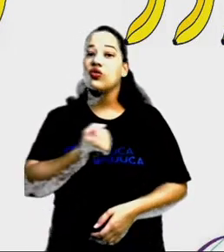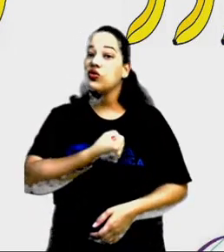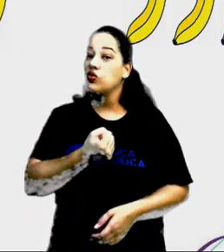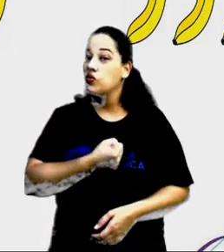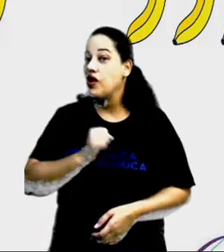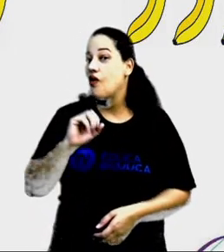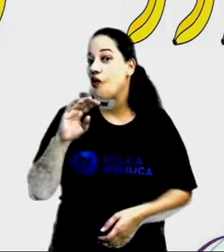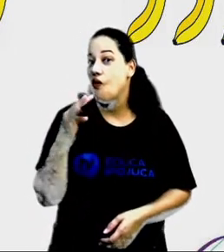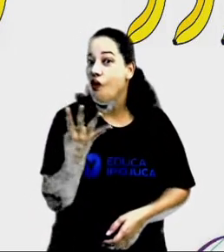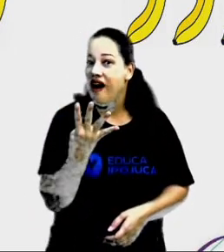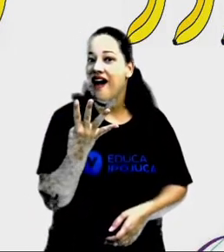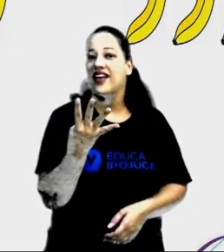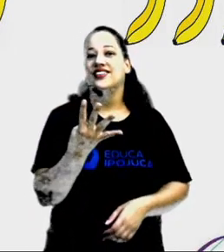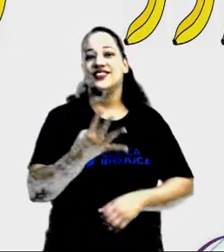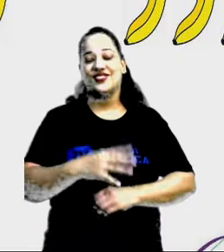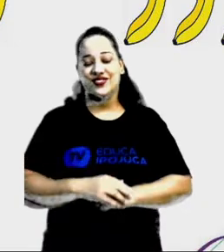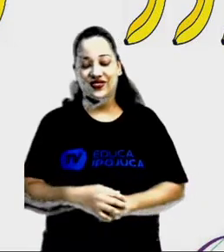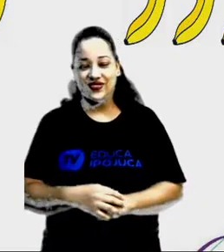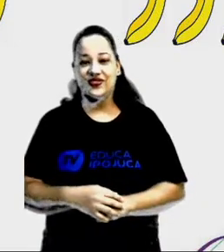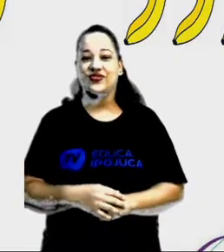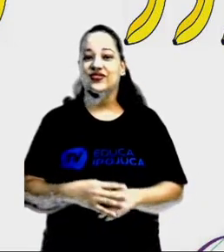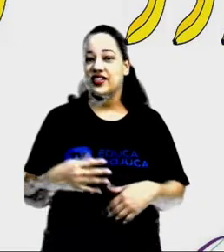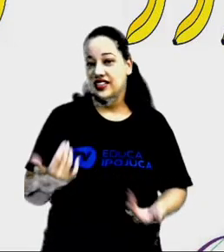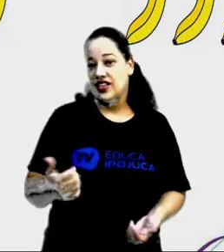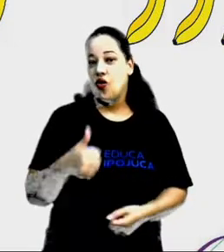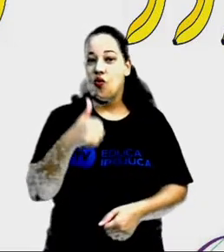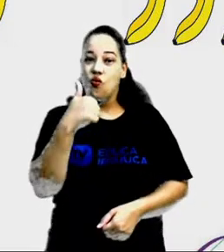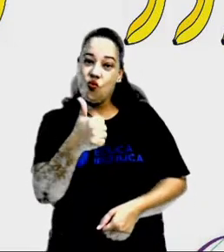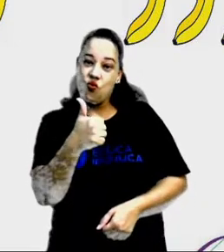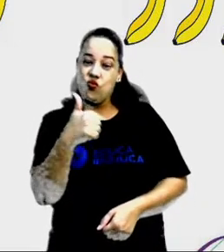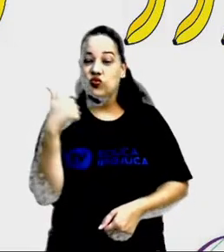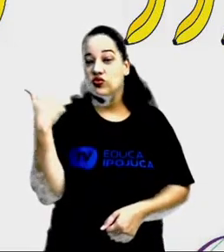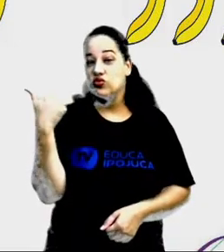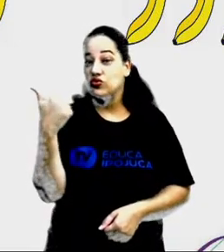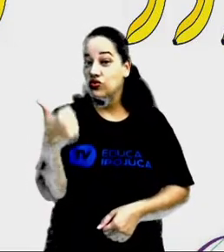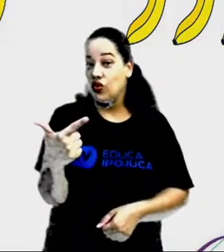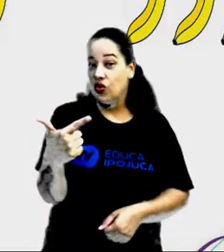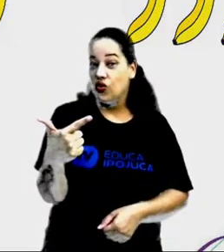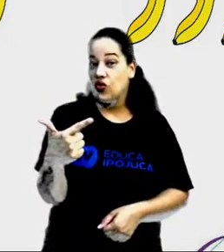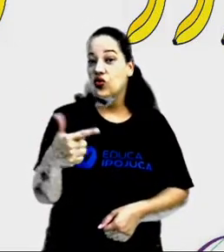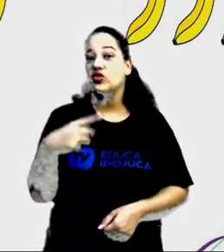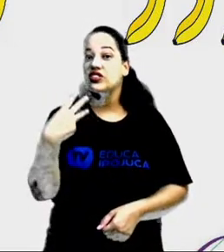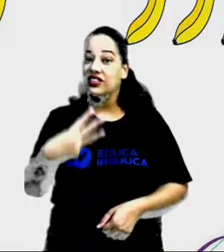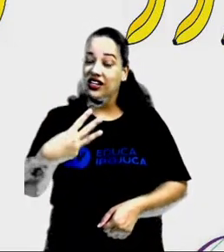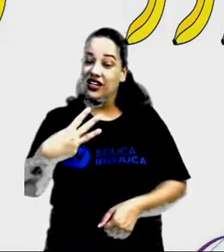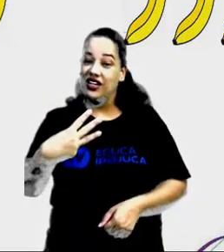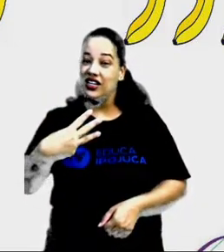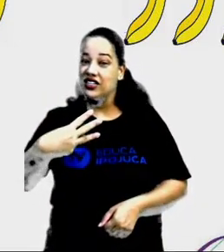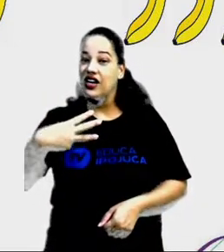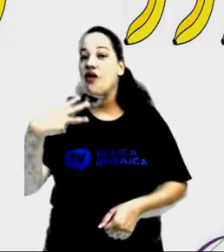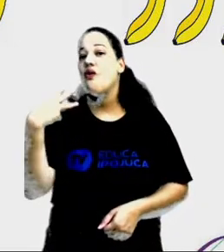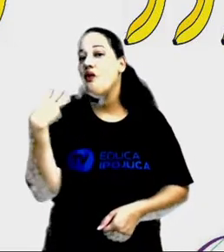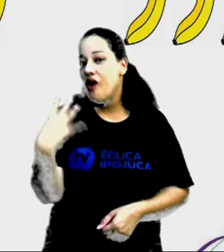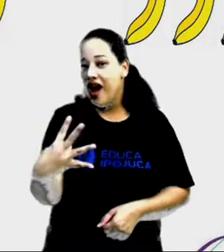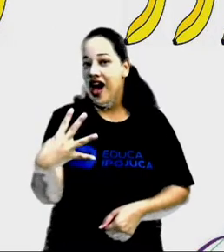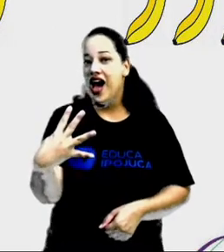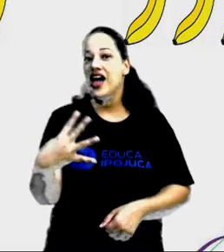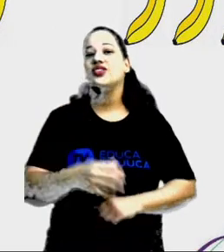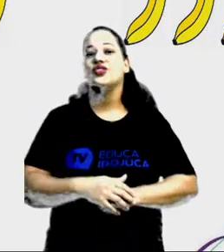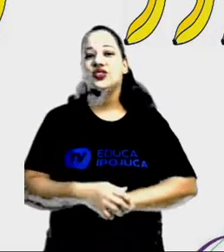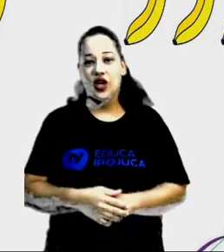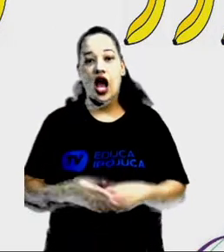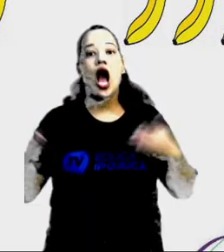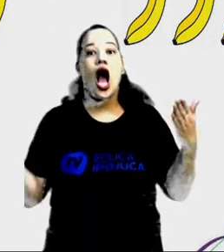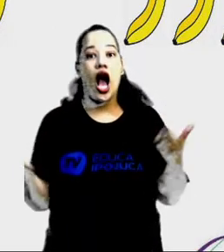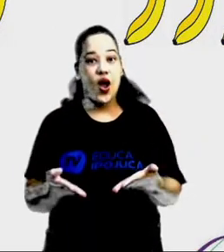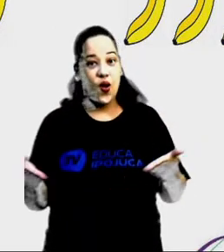número 4. 1, 2, 3, 4.